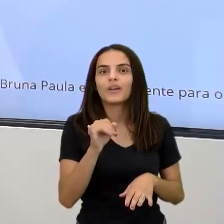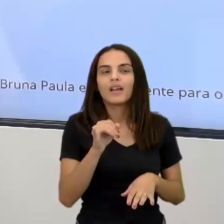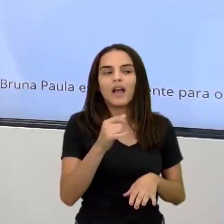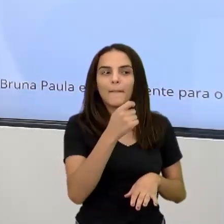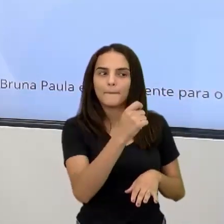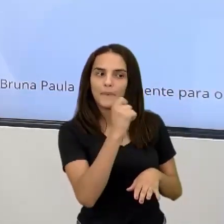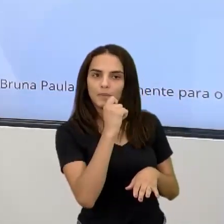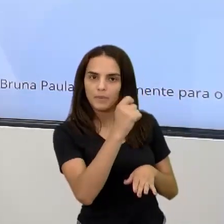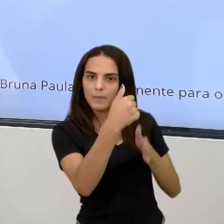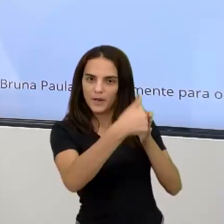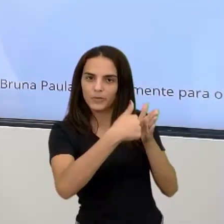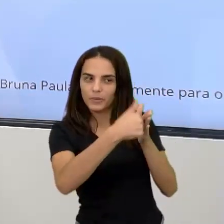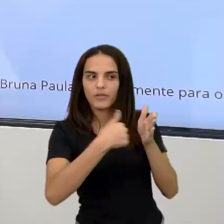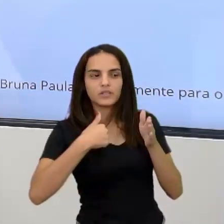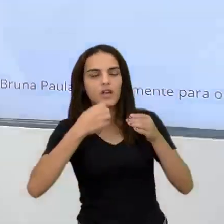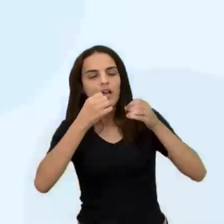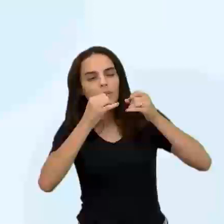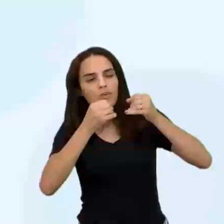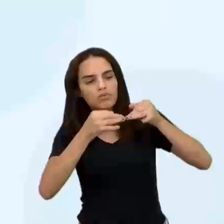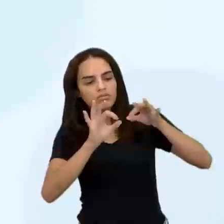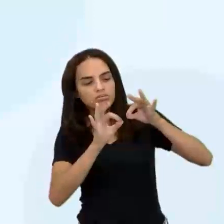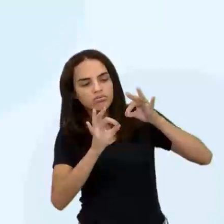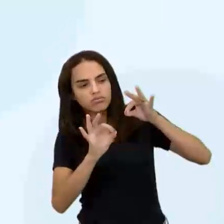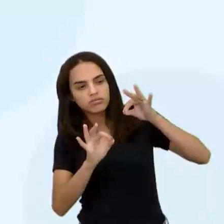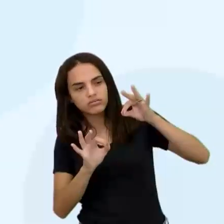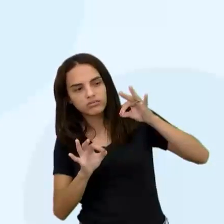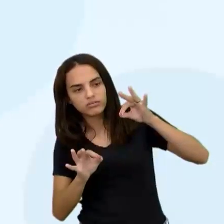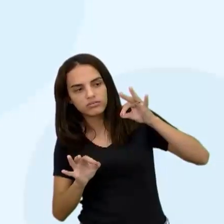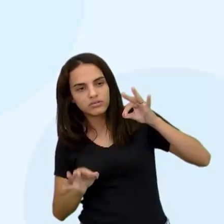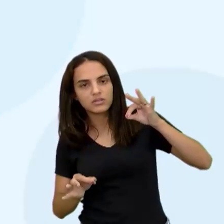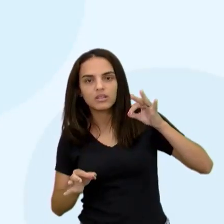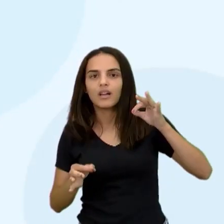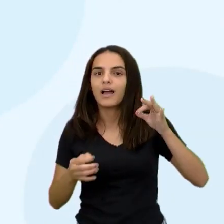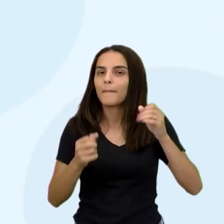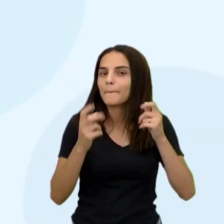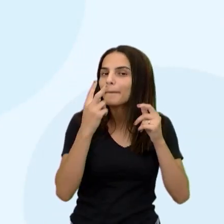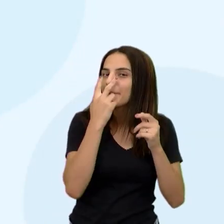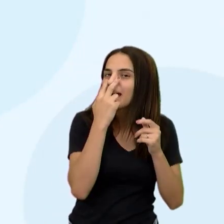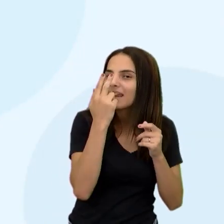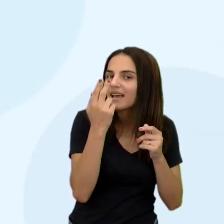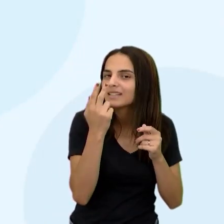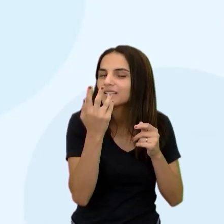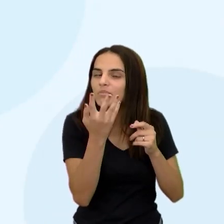de responder, né? Então, ser prolixo. Não ser prolixo, na verdade, tá?